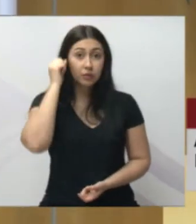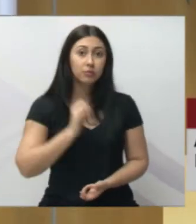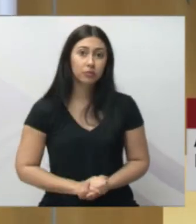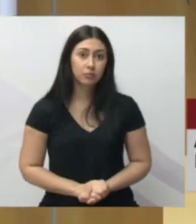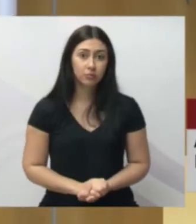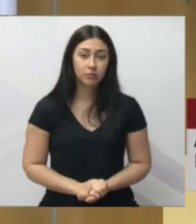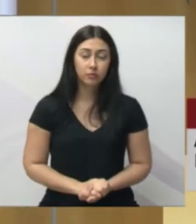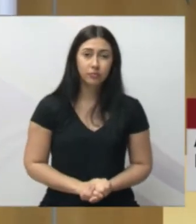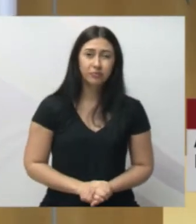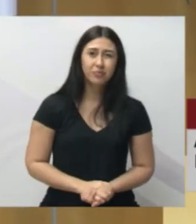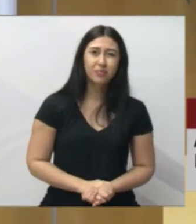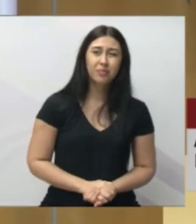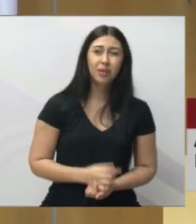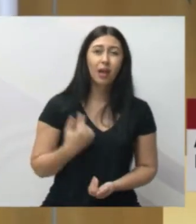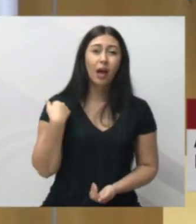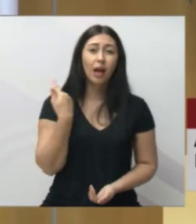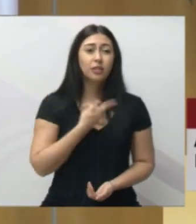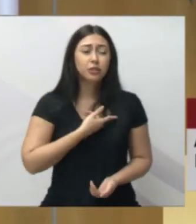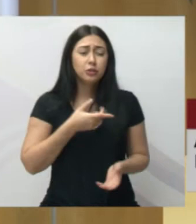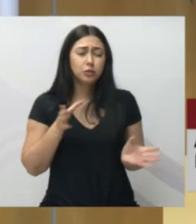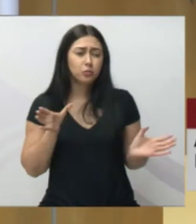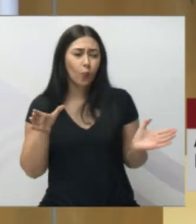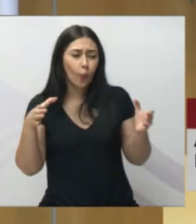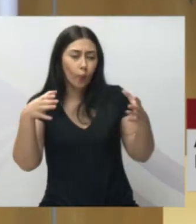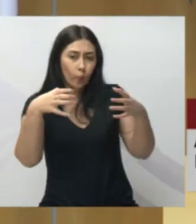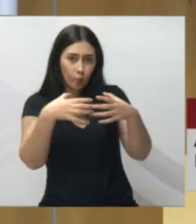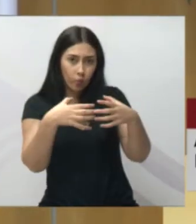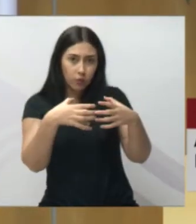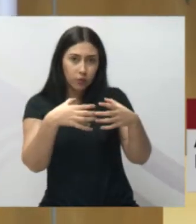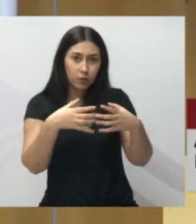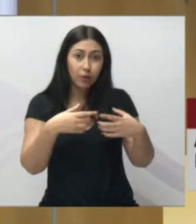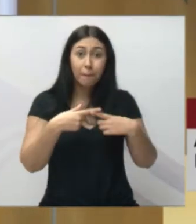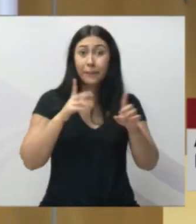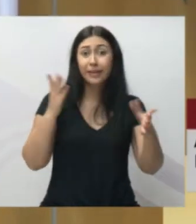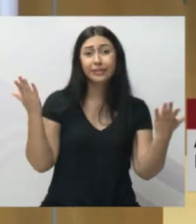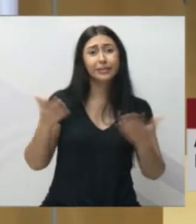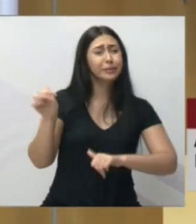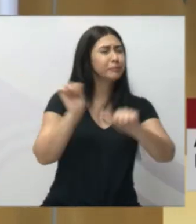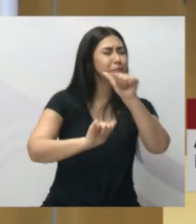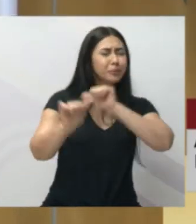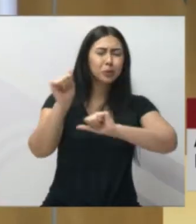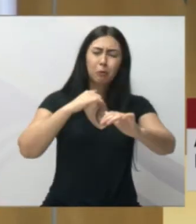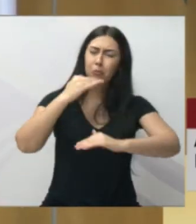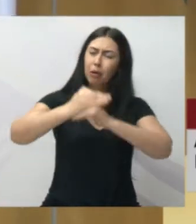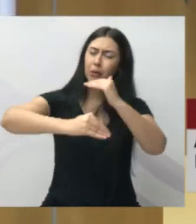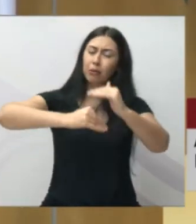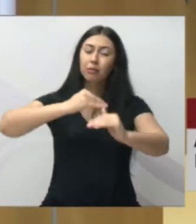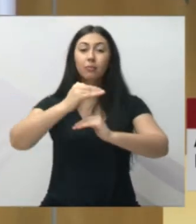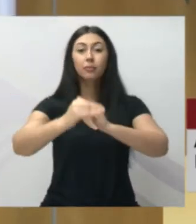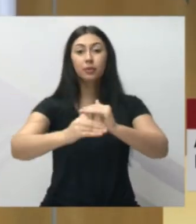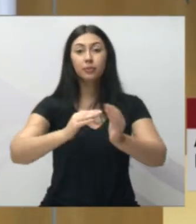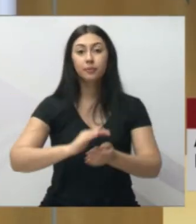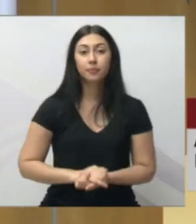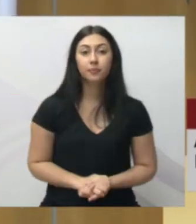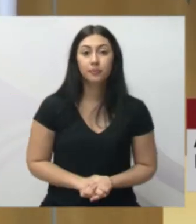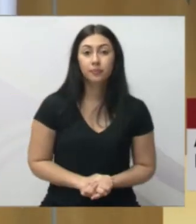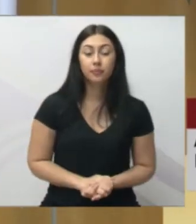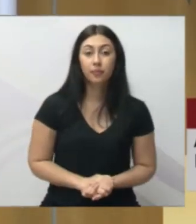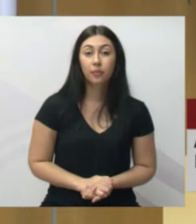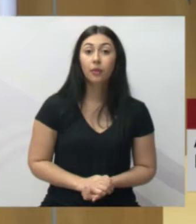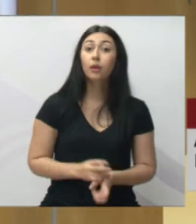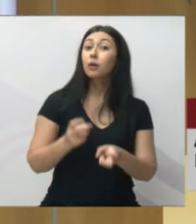essas coisas. Era um pouco mais restrito. Então, tudo isso mudou, isso avançou. E